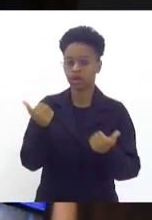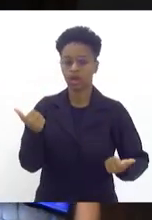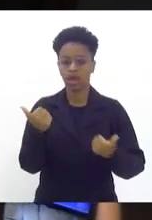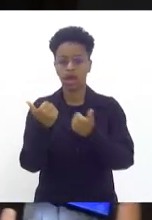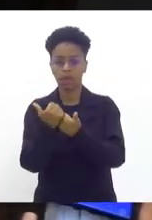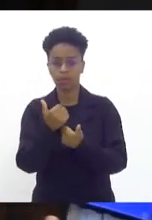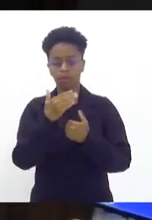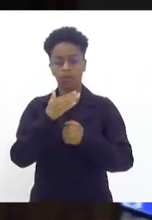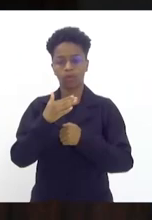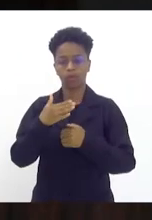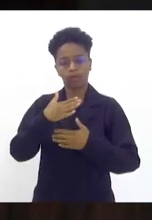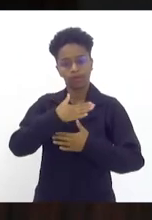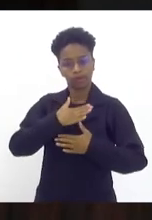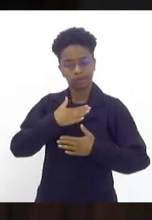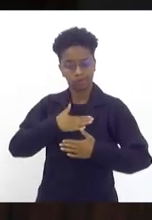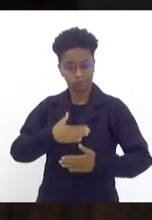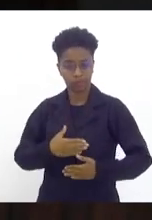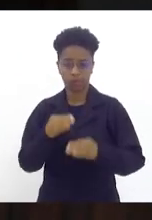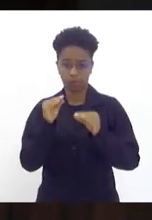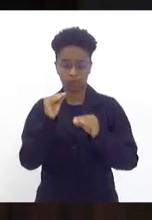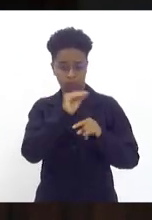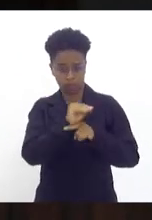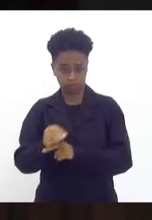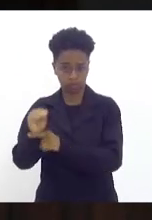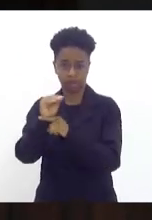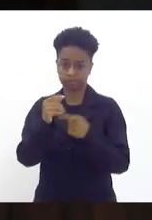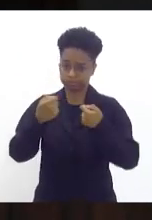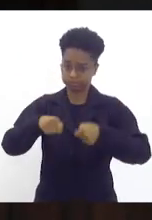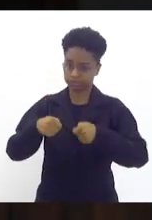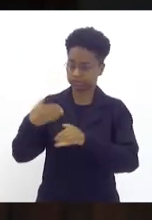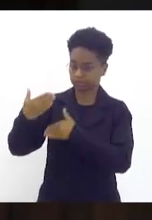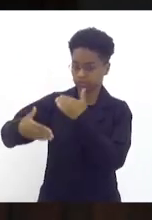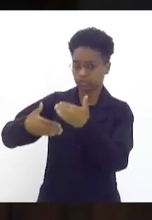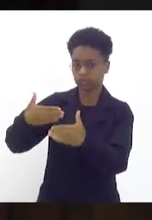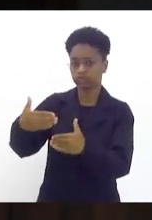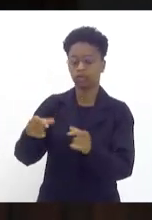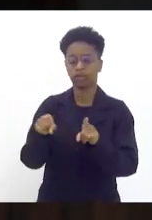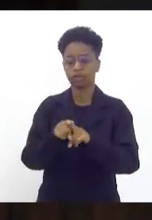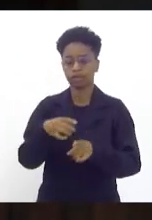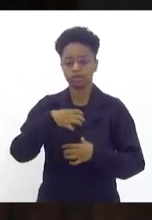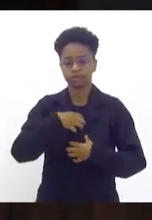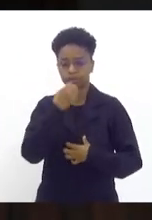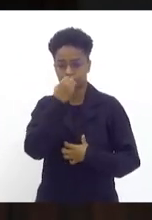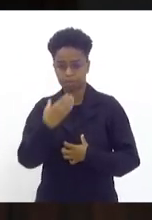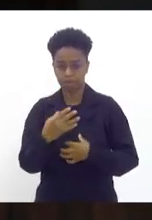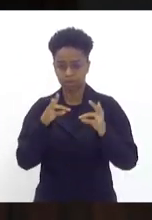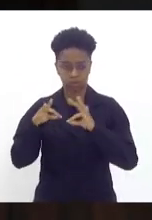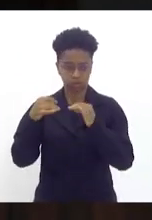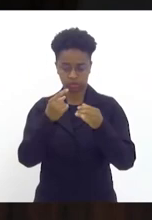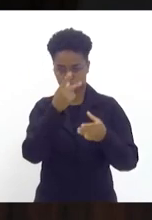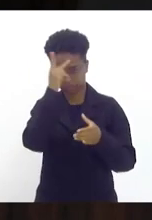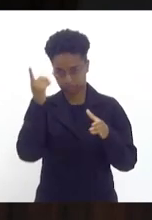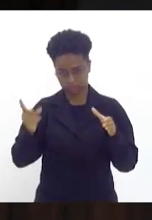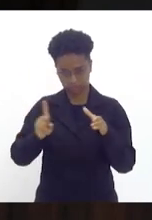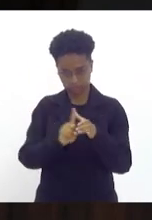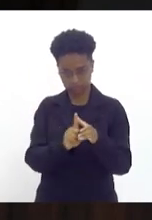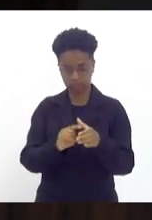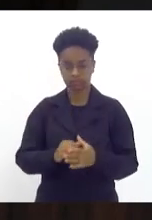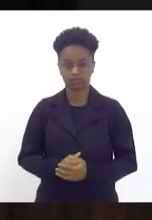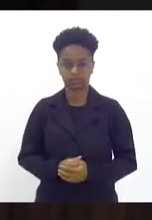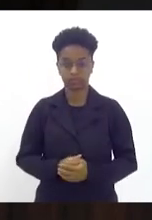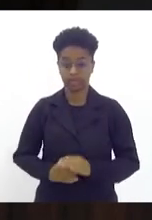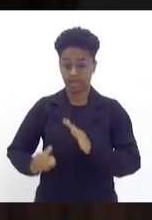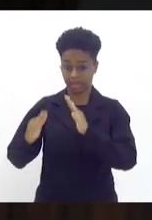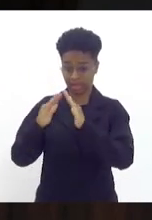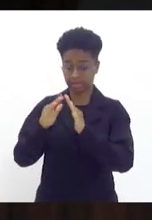afetivos e materiais necessários ao desenvolvimento e bem-estar dos seus componentes. O lar é